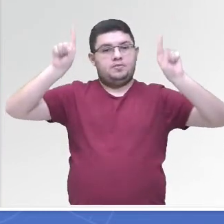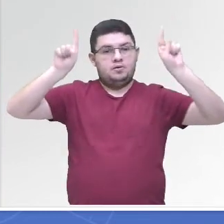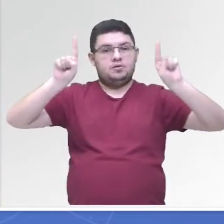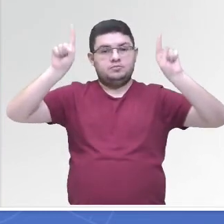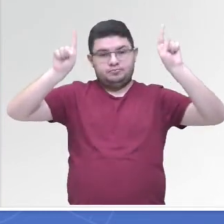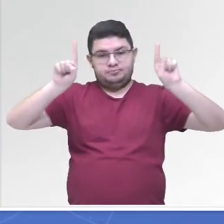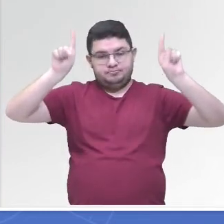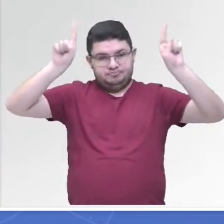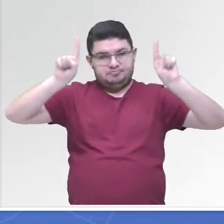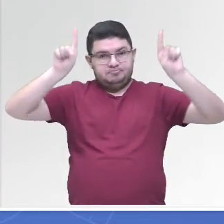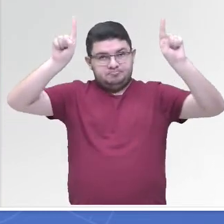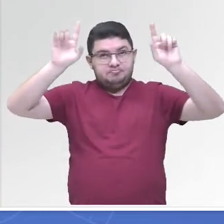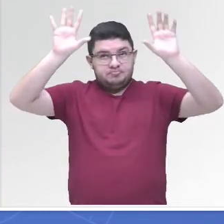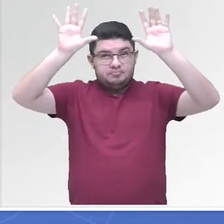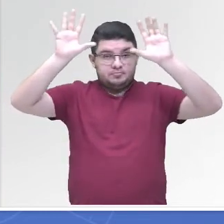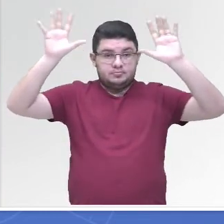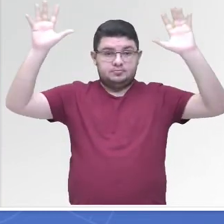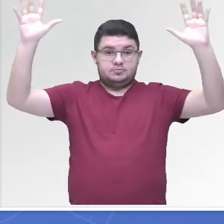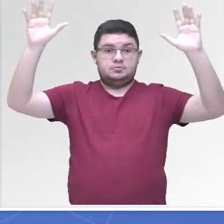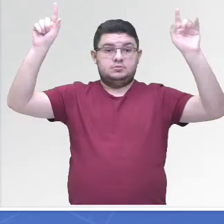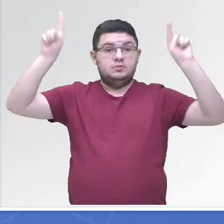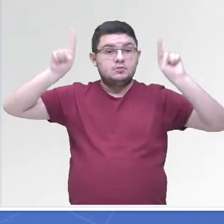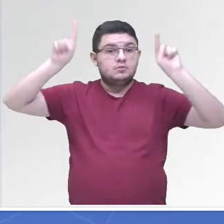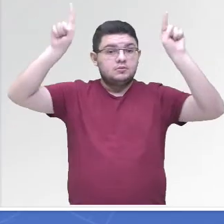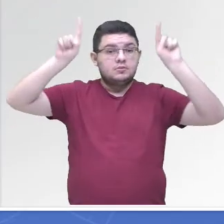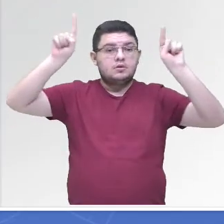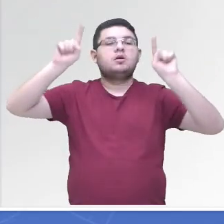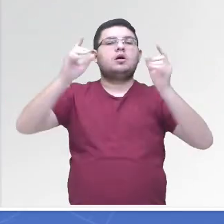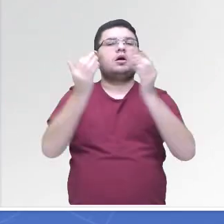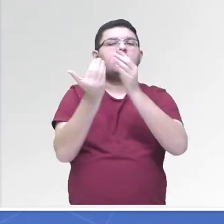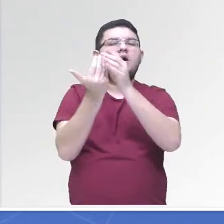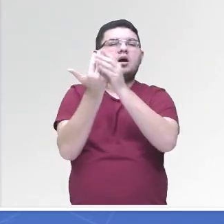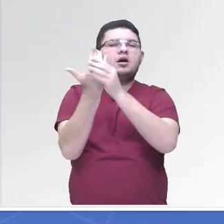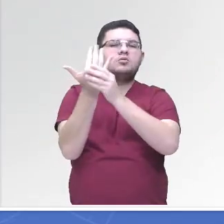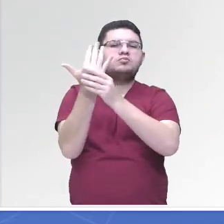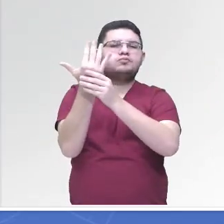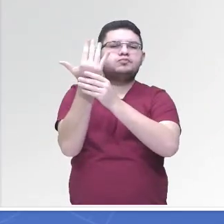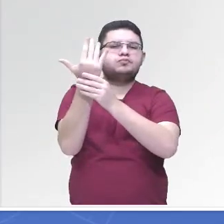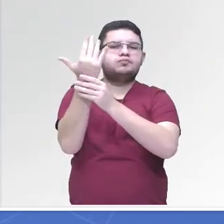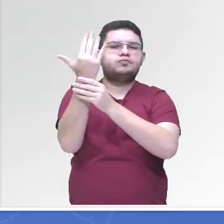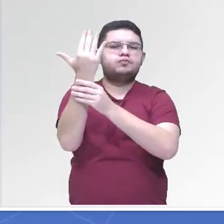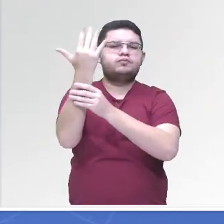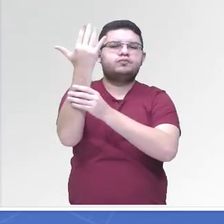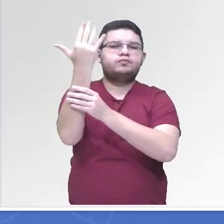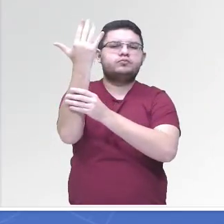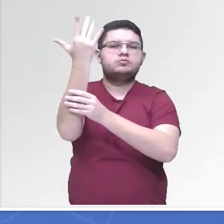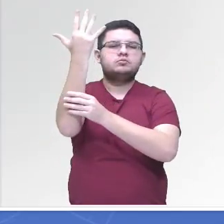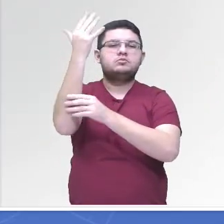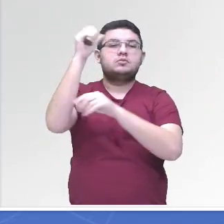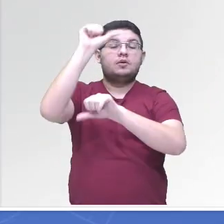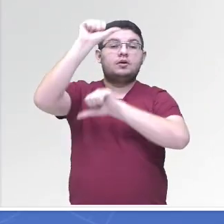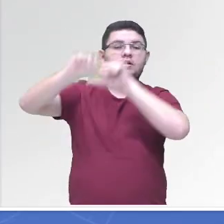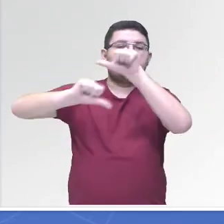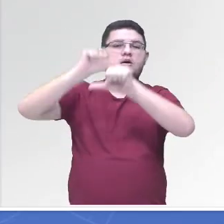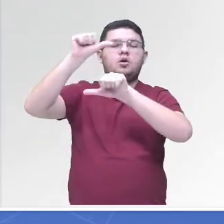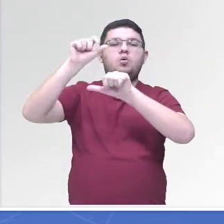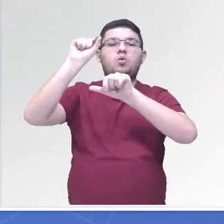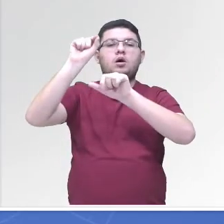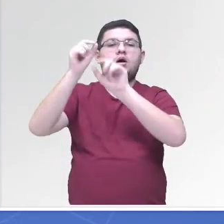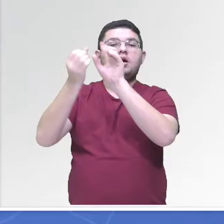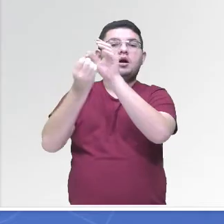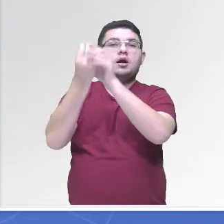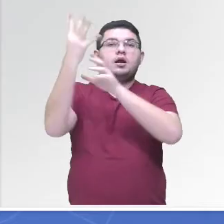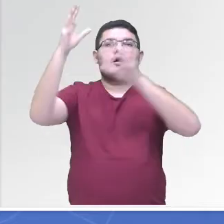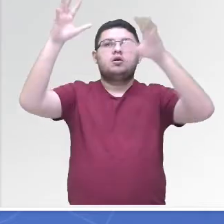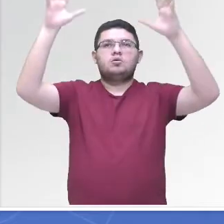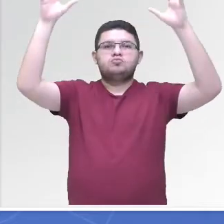altitudes ali na atmosfera. E aí, quando chega lá em cima, em determinadas altitudes, esse gás se transforma novamente em